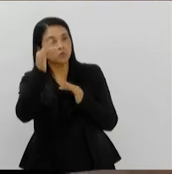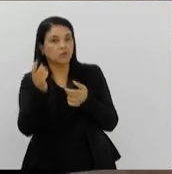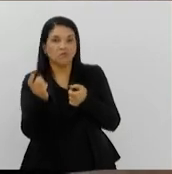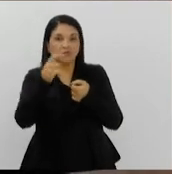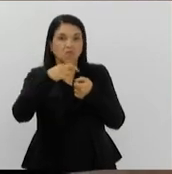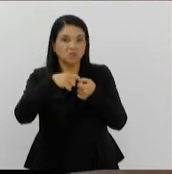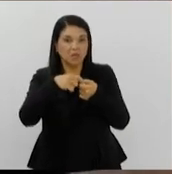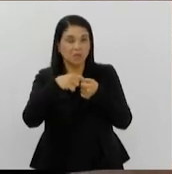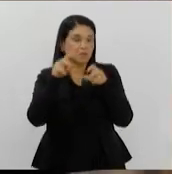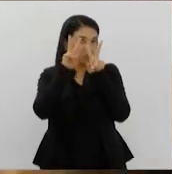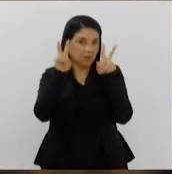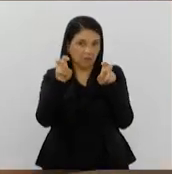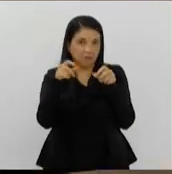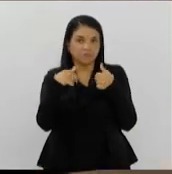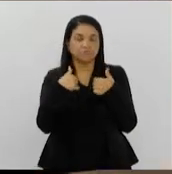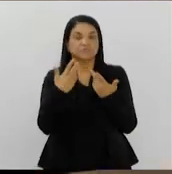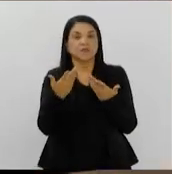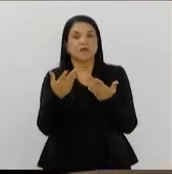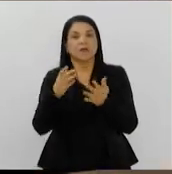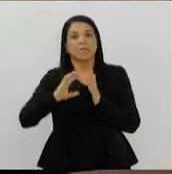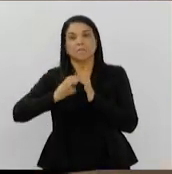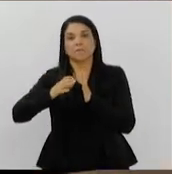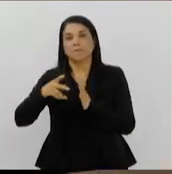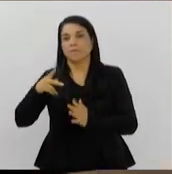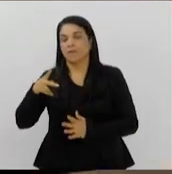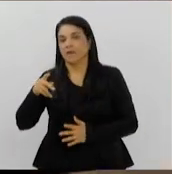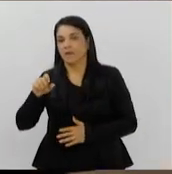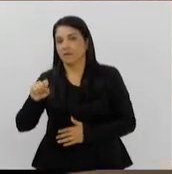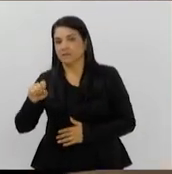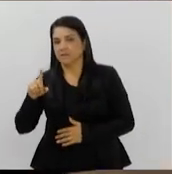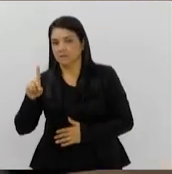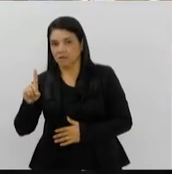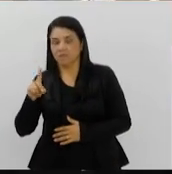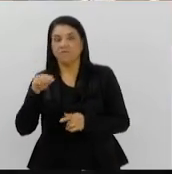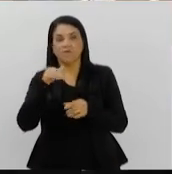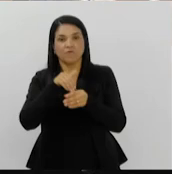assunto, e a bancada do PSD está votando sim.